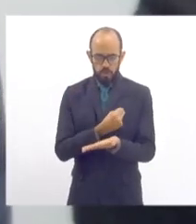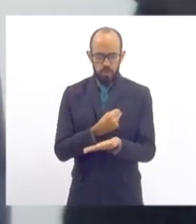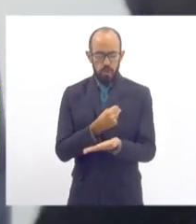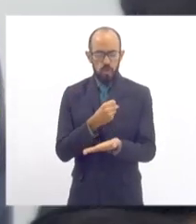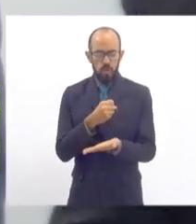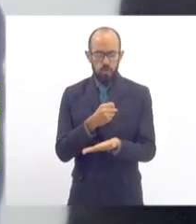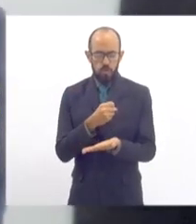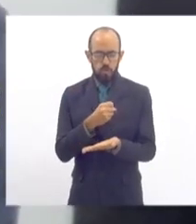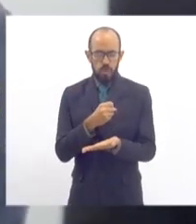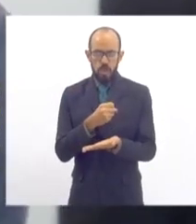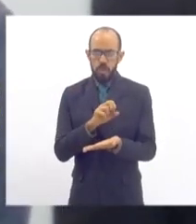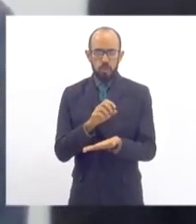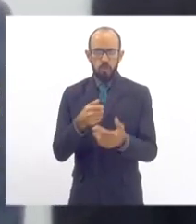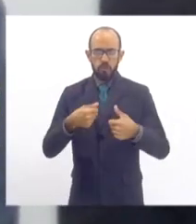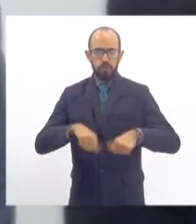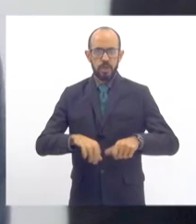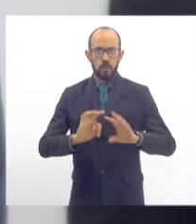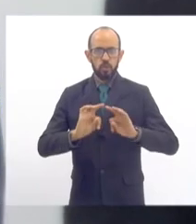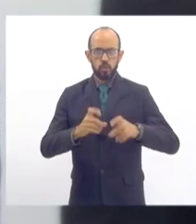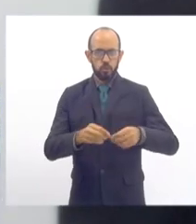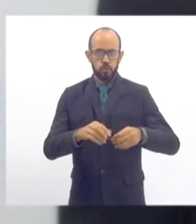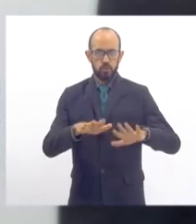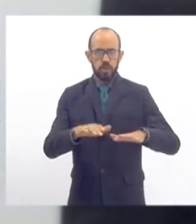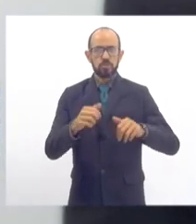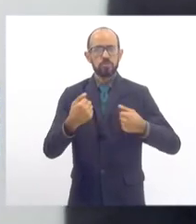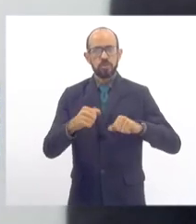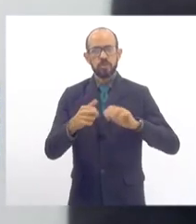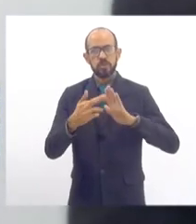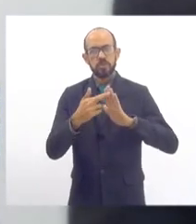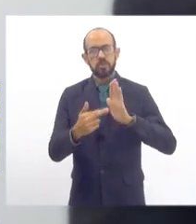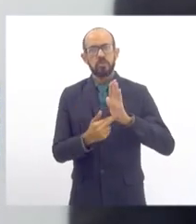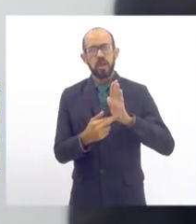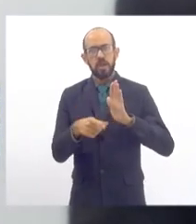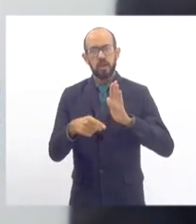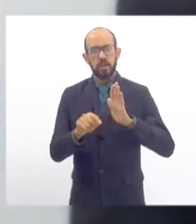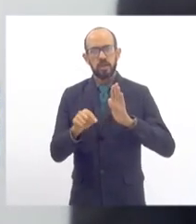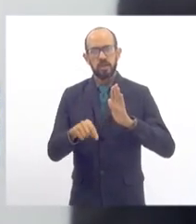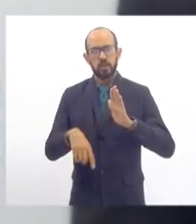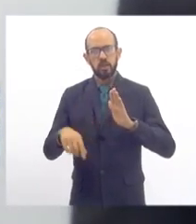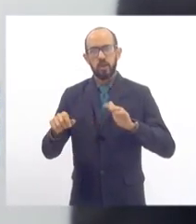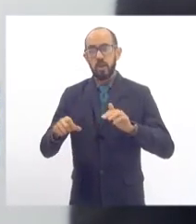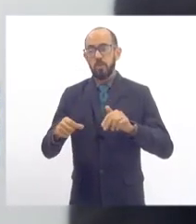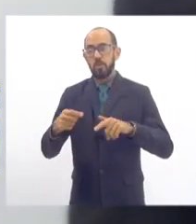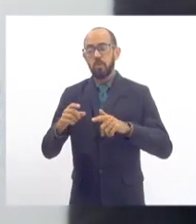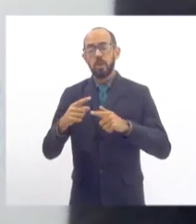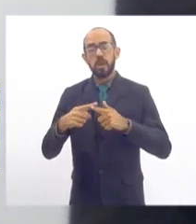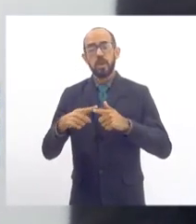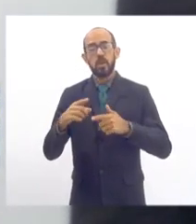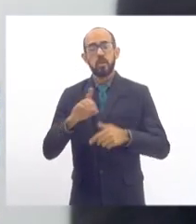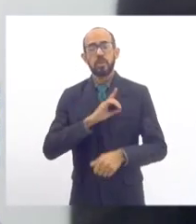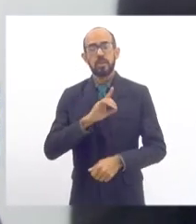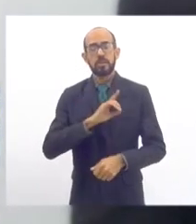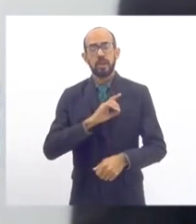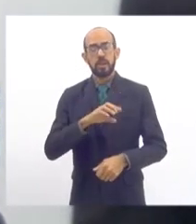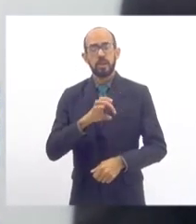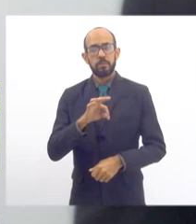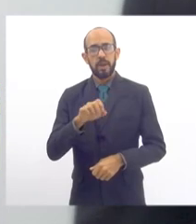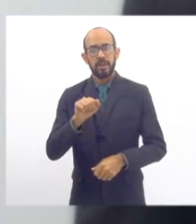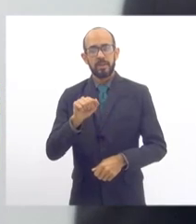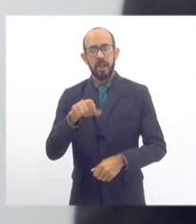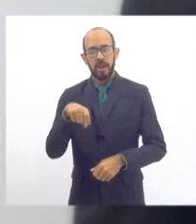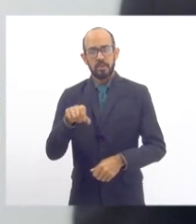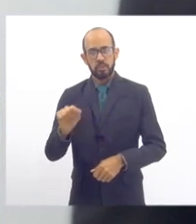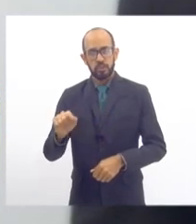arrecada, mas que ele tem que seguir determinados parâmetros. O DETRAN, como trabalha principalmente com taxa, não com imposto, taxa geralmente tem finalidade